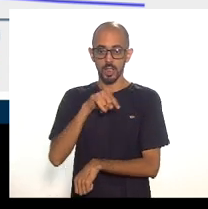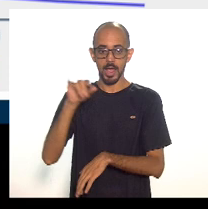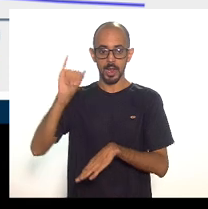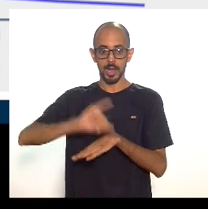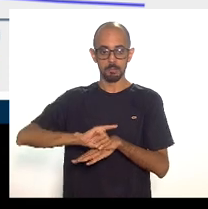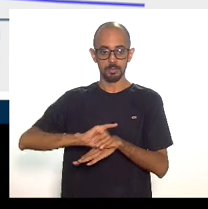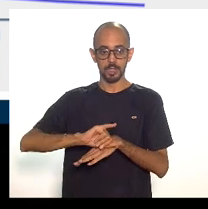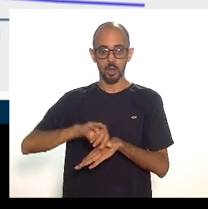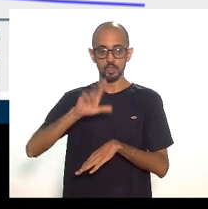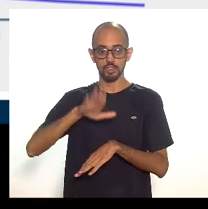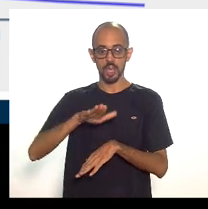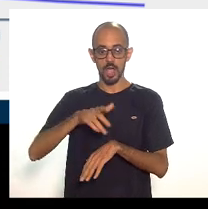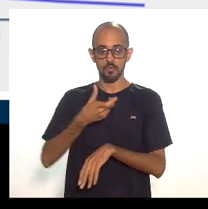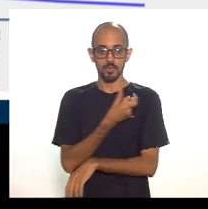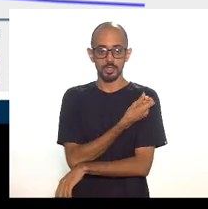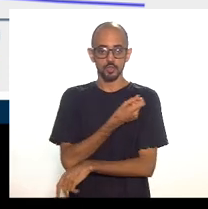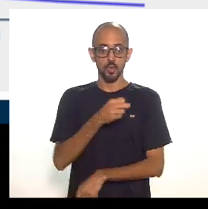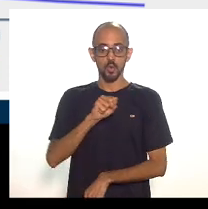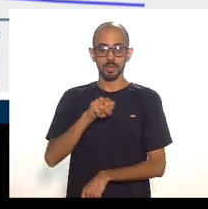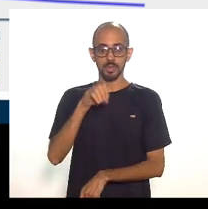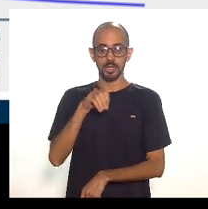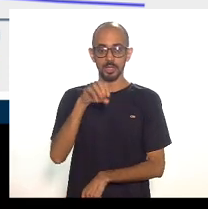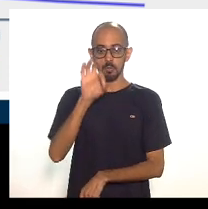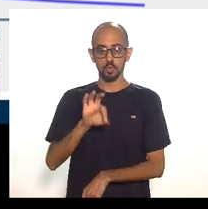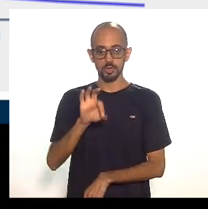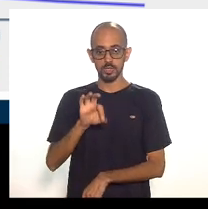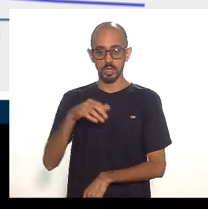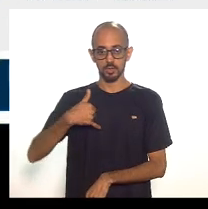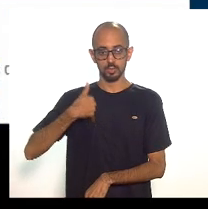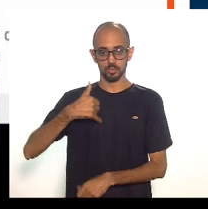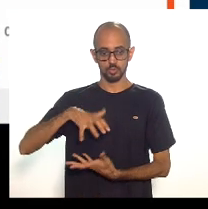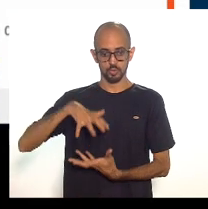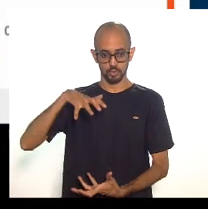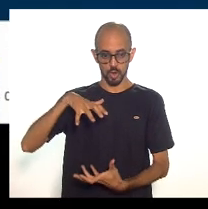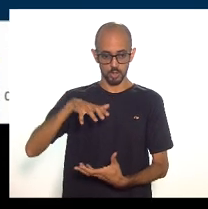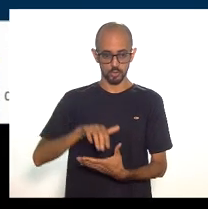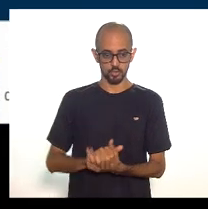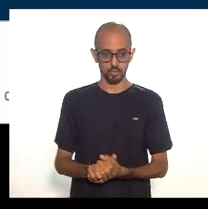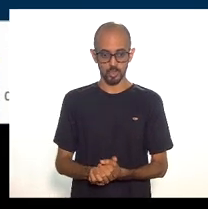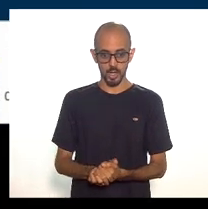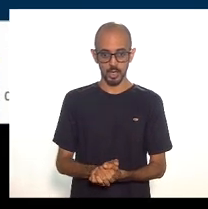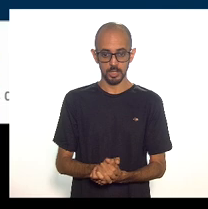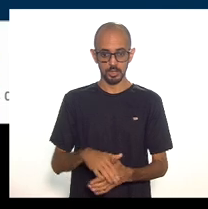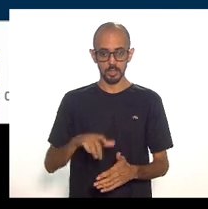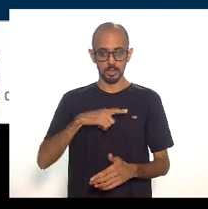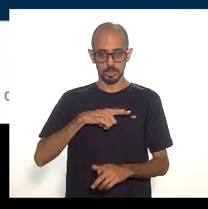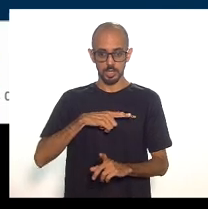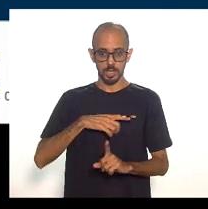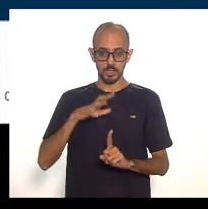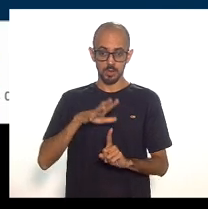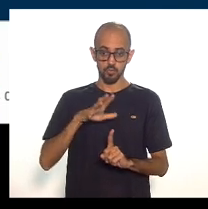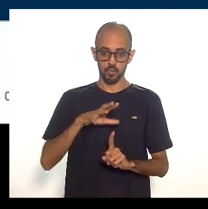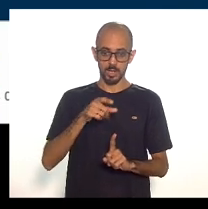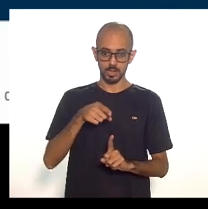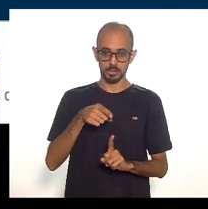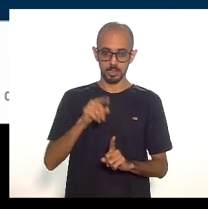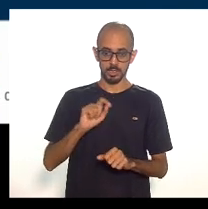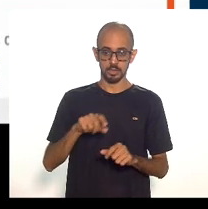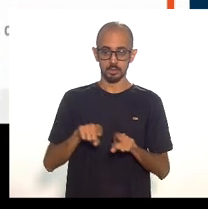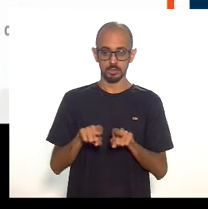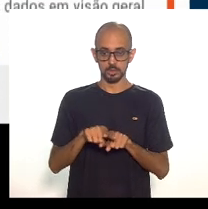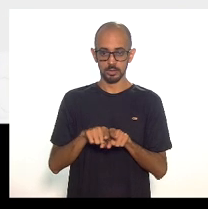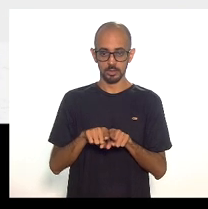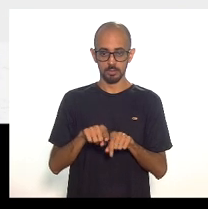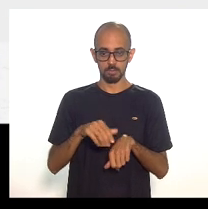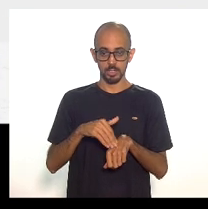nossa população idosa, e a gente espera que isso influencie fortemente aí nesse novo. Aqui a gente pode ver o aumento das internações do Ronaldo